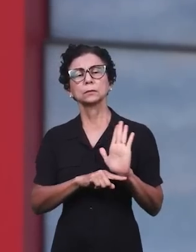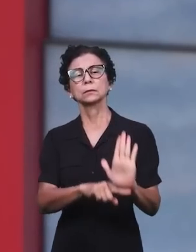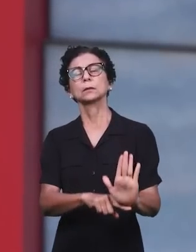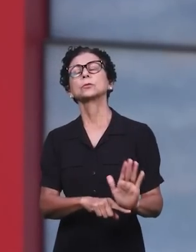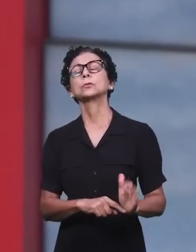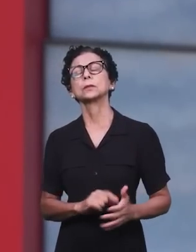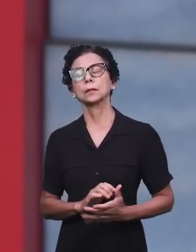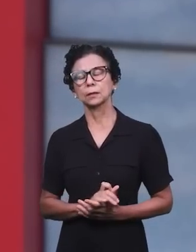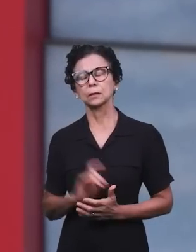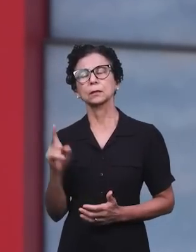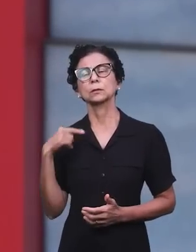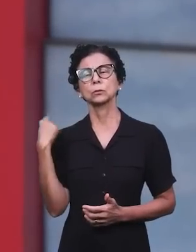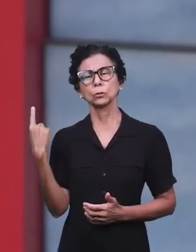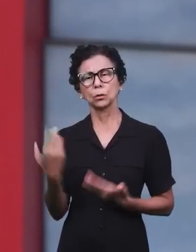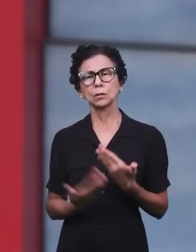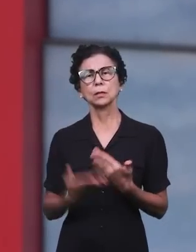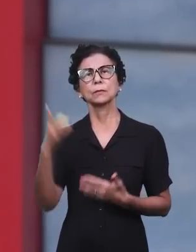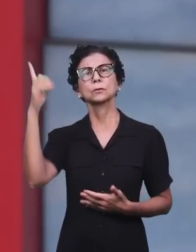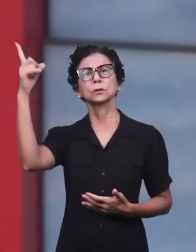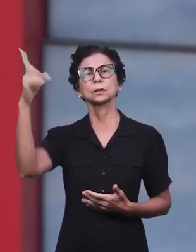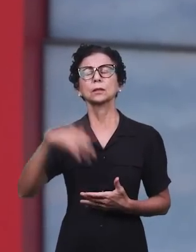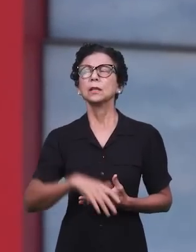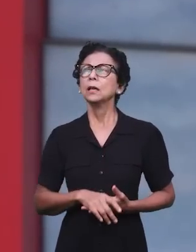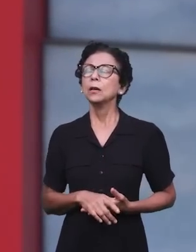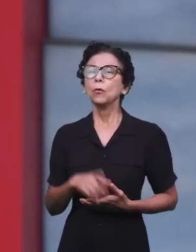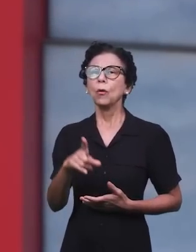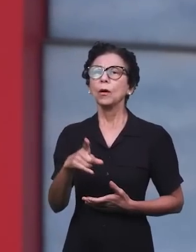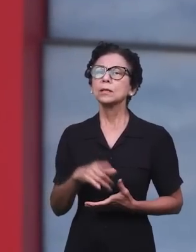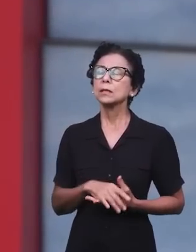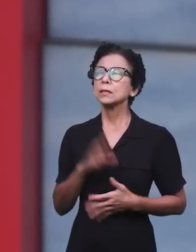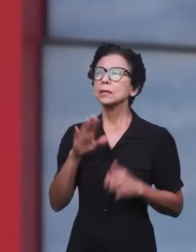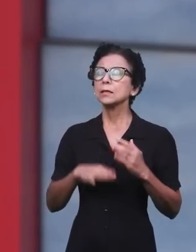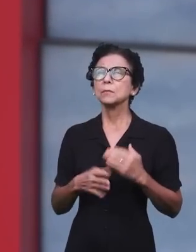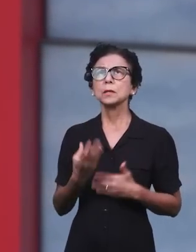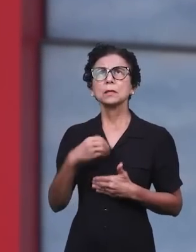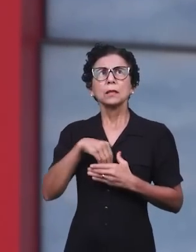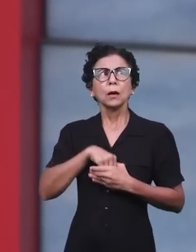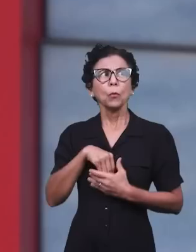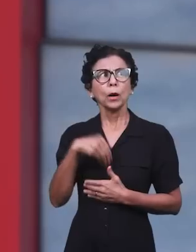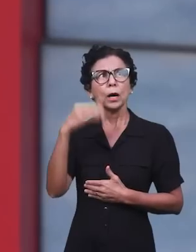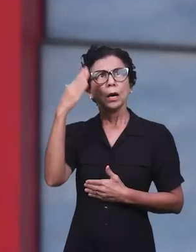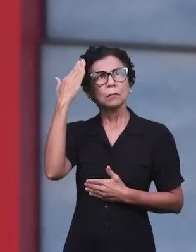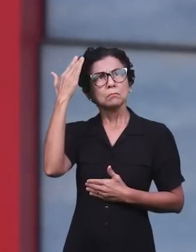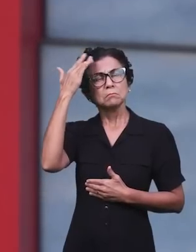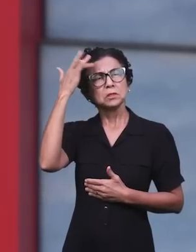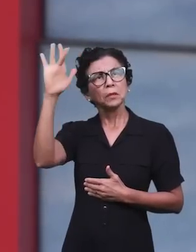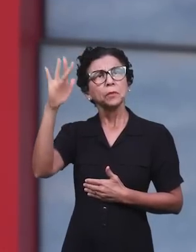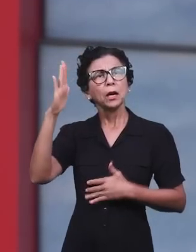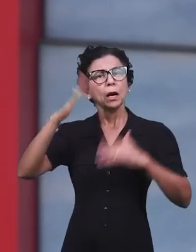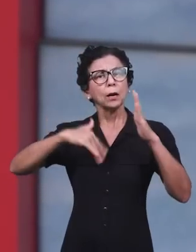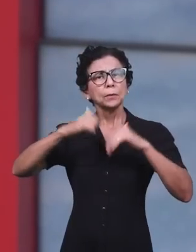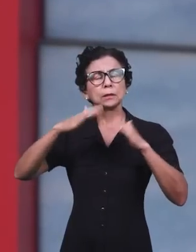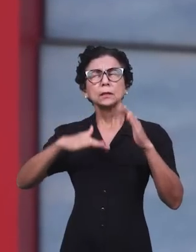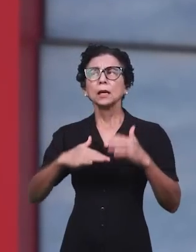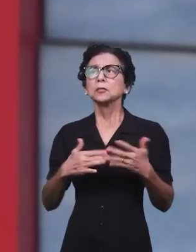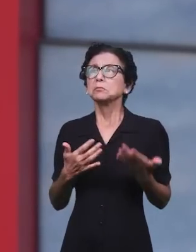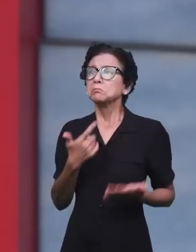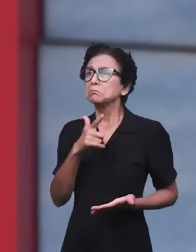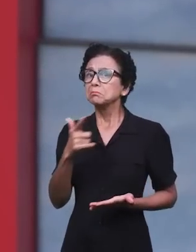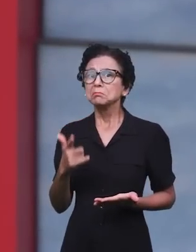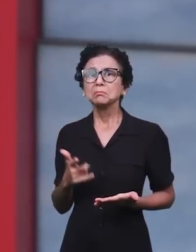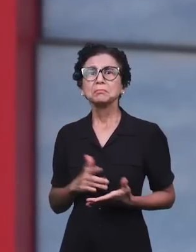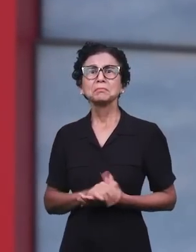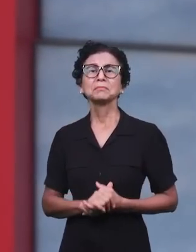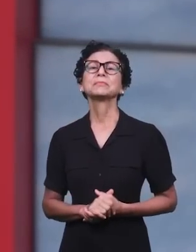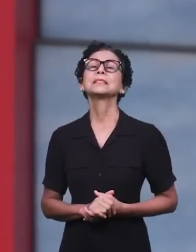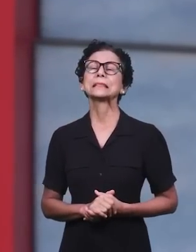Você pode pensar, eu não sabia que eu tinha esse gabarito todo, não. Mas tem, porque não é seu, é do Espírito Santo. Igreja é corpo,